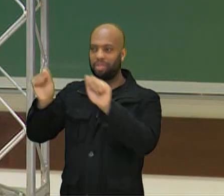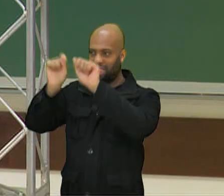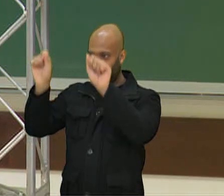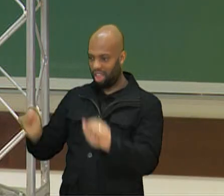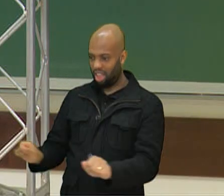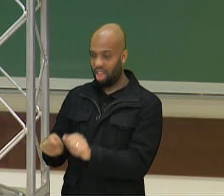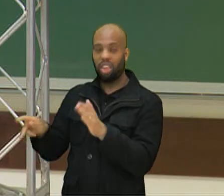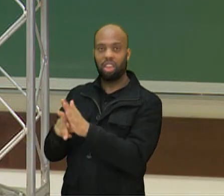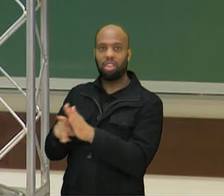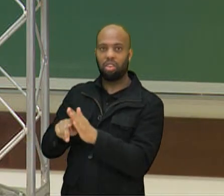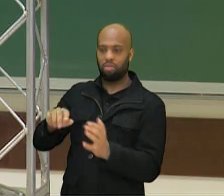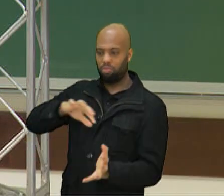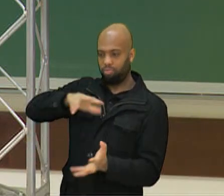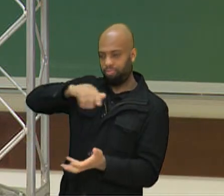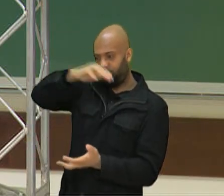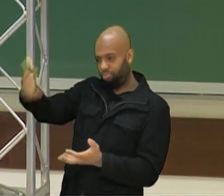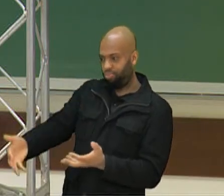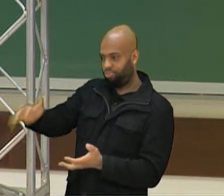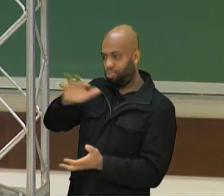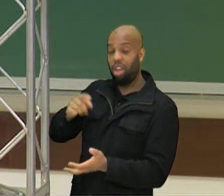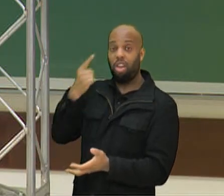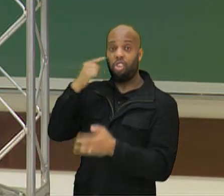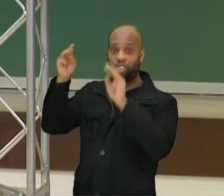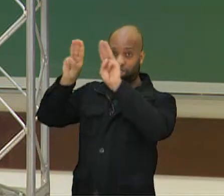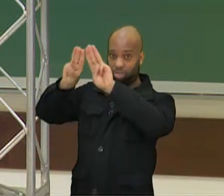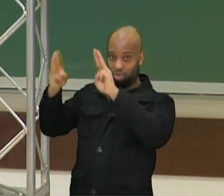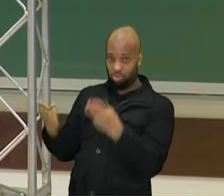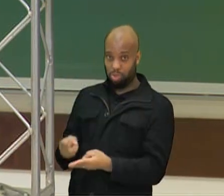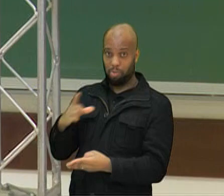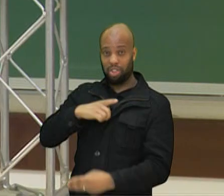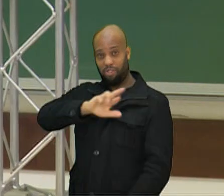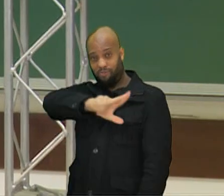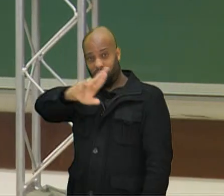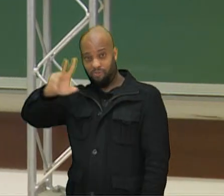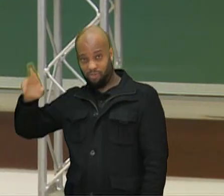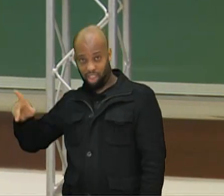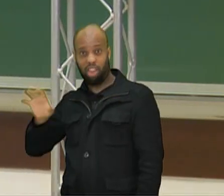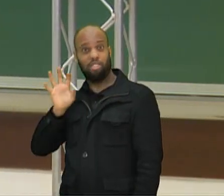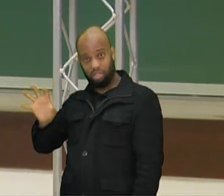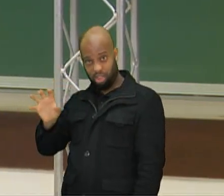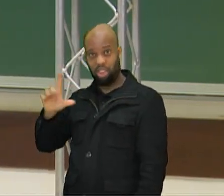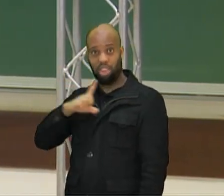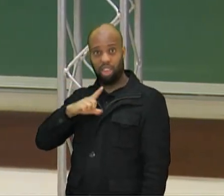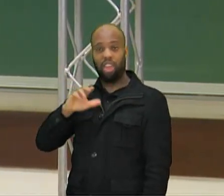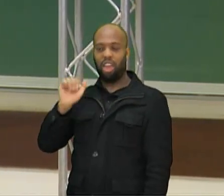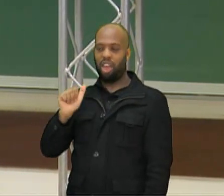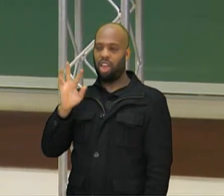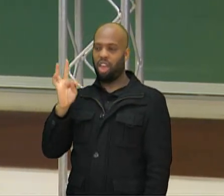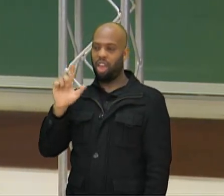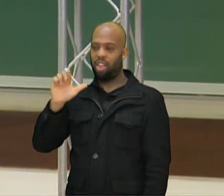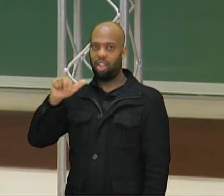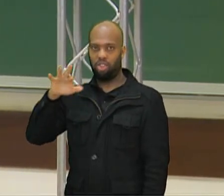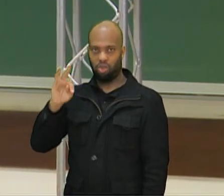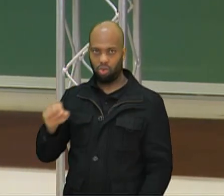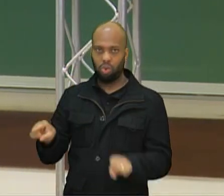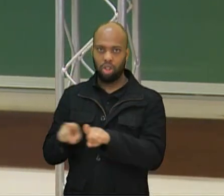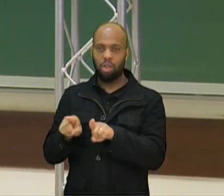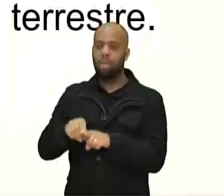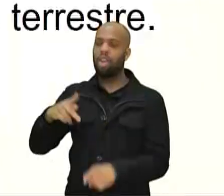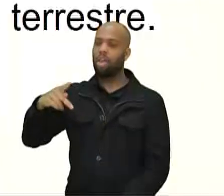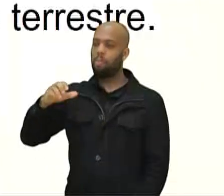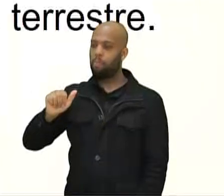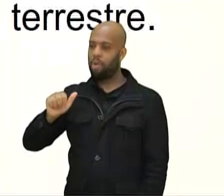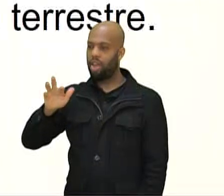superfície terrestre. E conforme você pode ver no mapa, nós temos vários oceanos, que são o Atlântico, Pacífico,